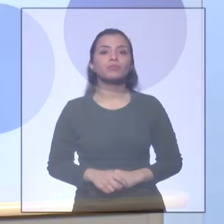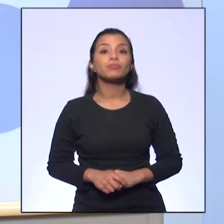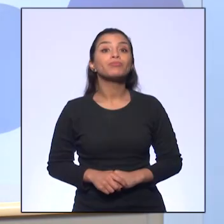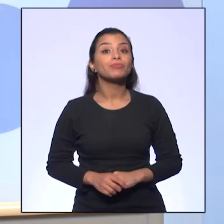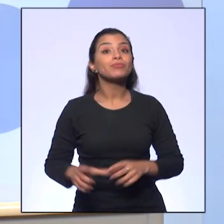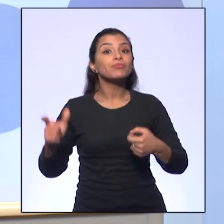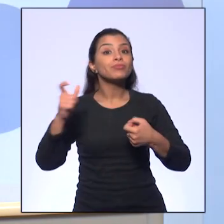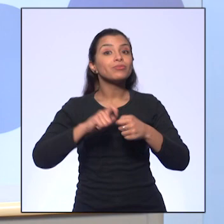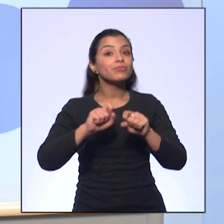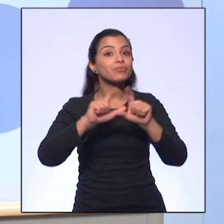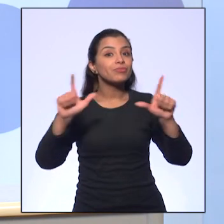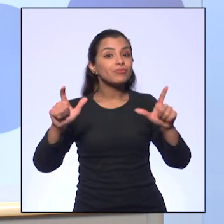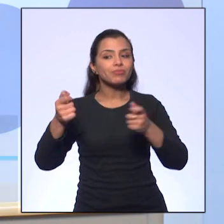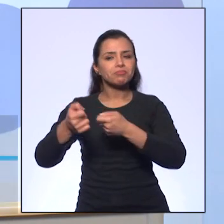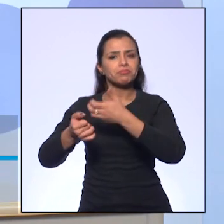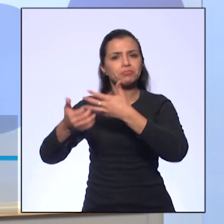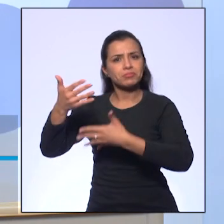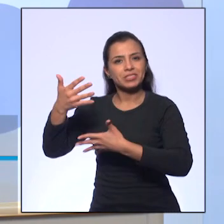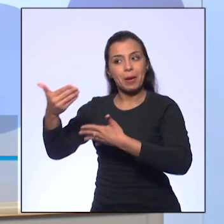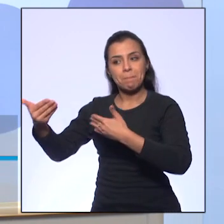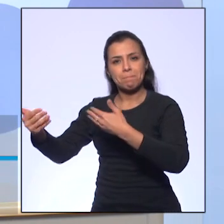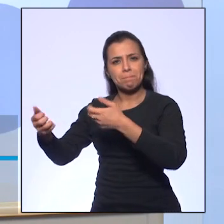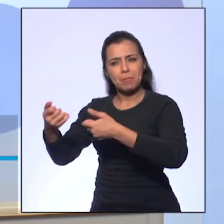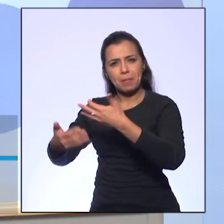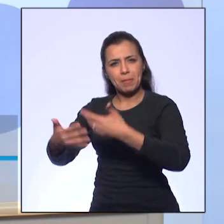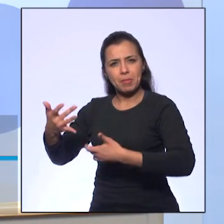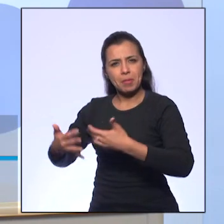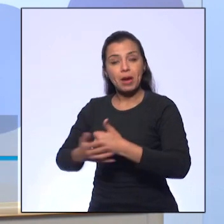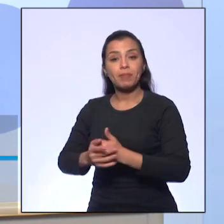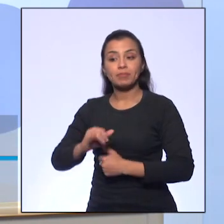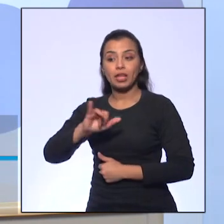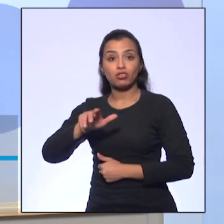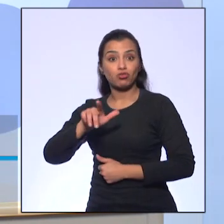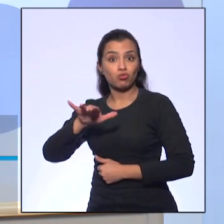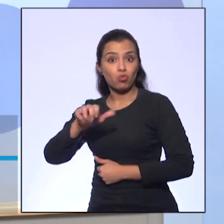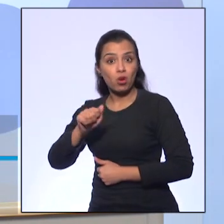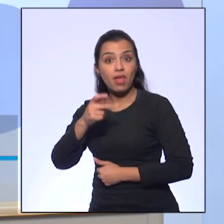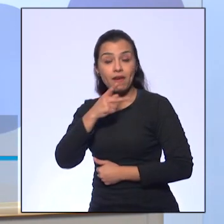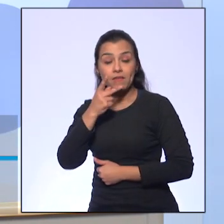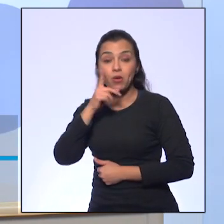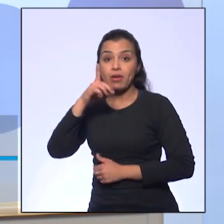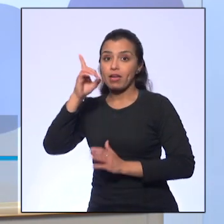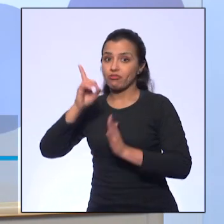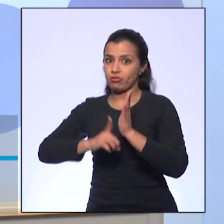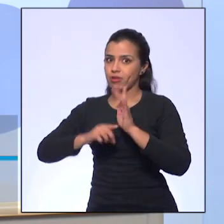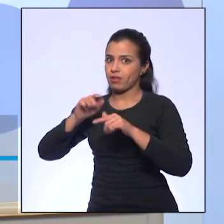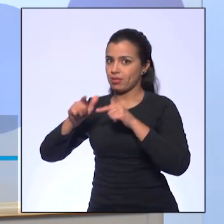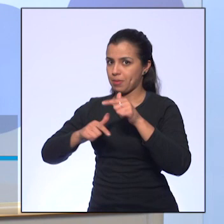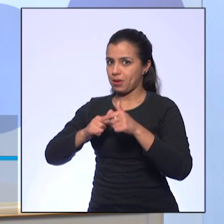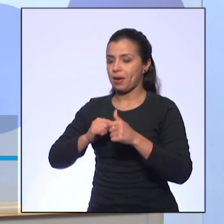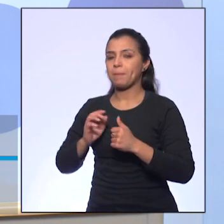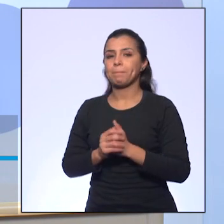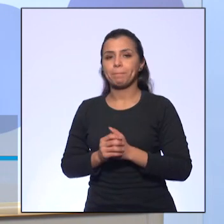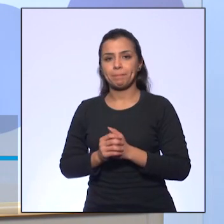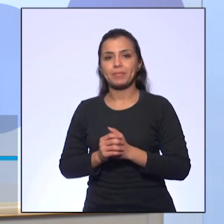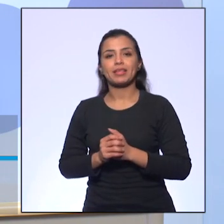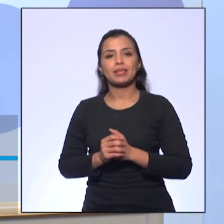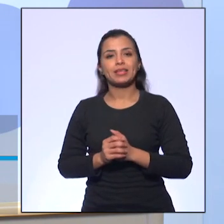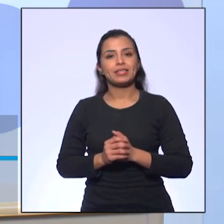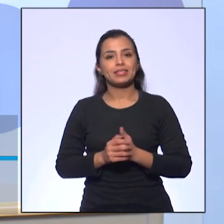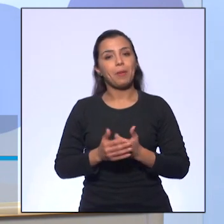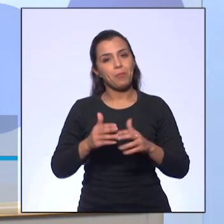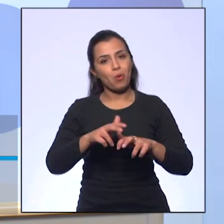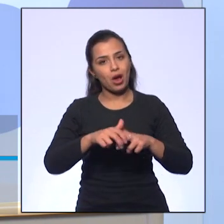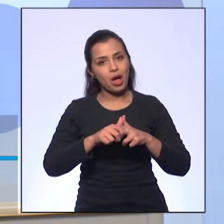Vamos lá a participação dos nossos alunos. A Júlia disse que é direito a trabalhar. A Glória, a Lei Maria da Penha.